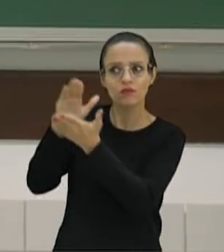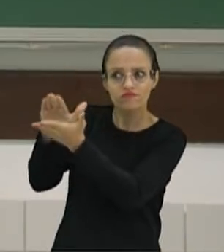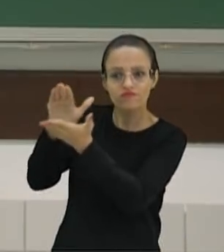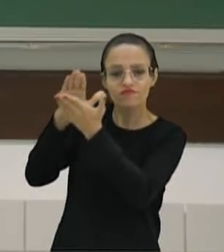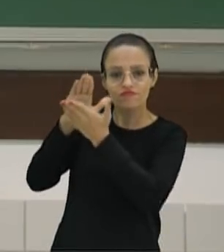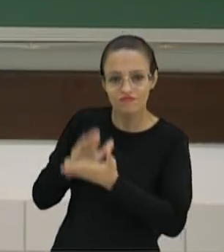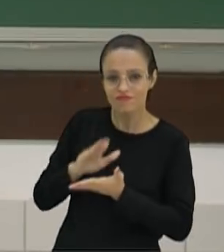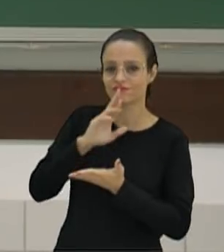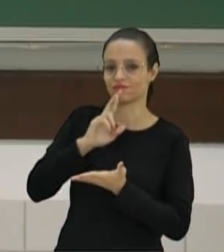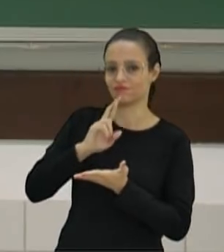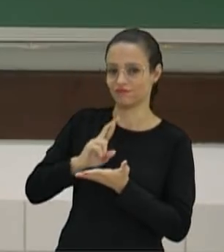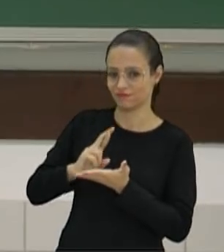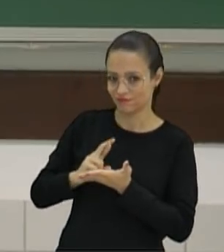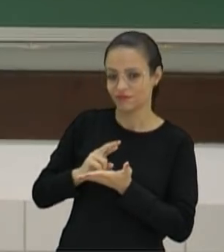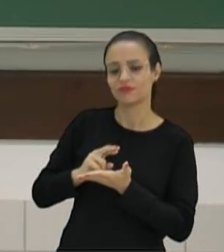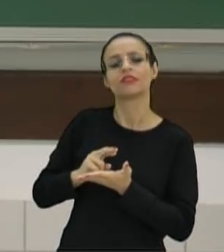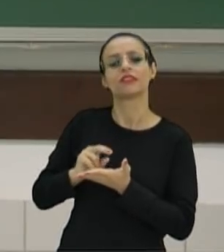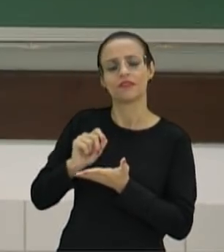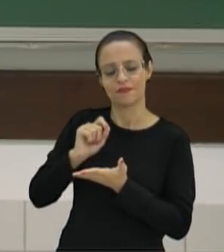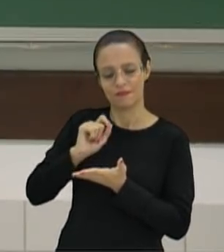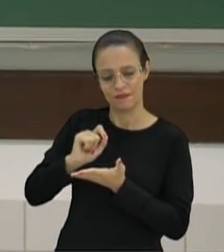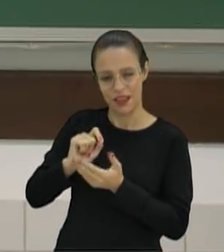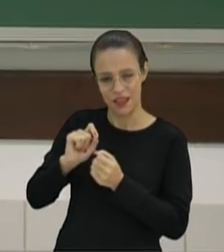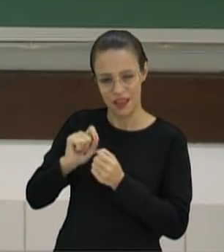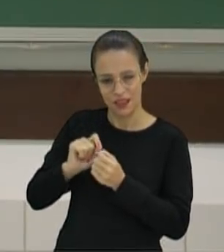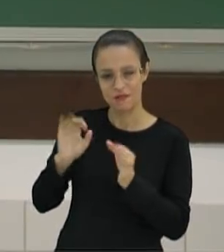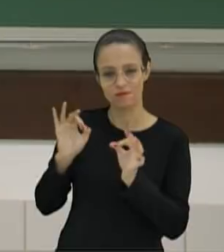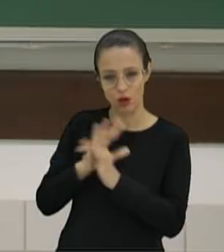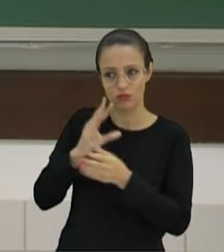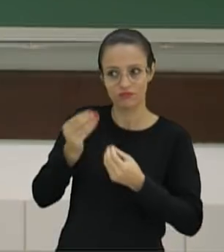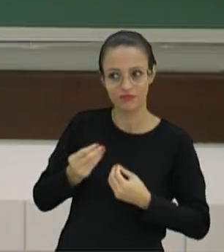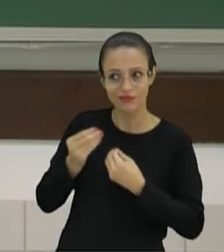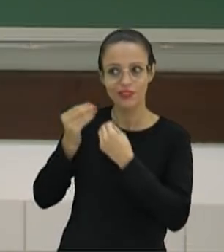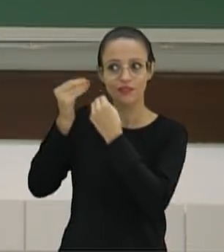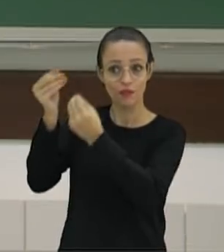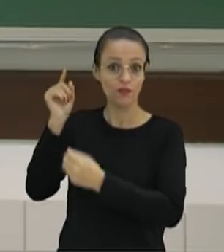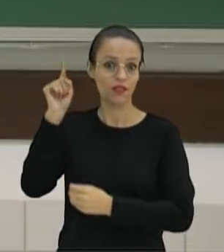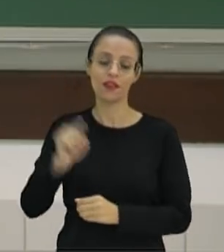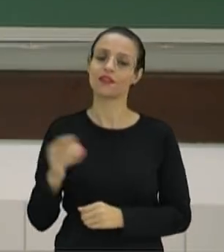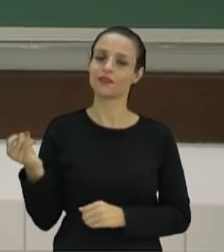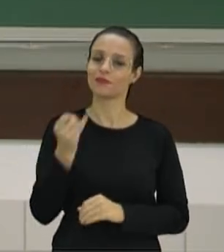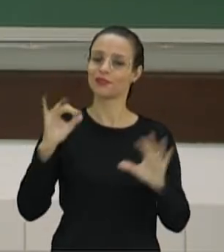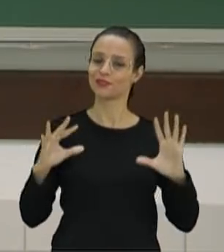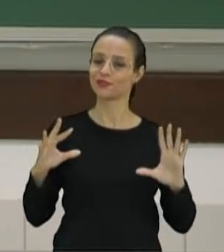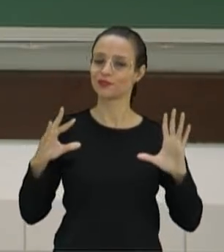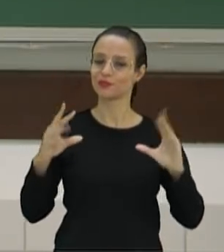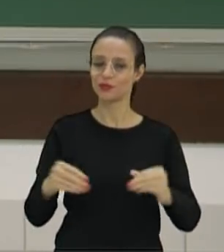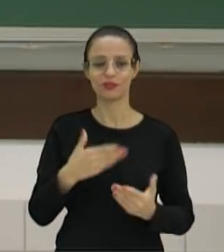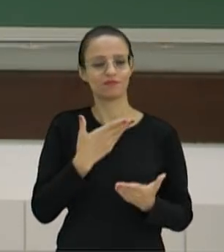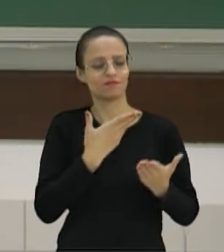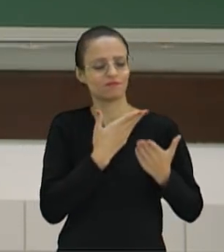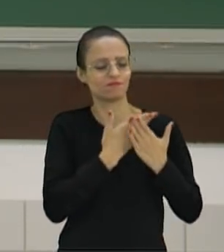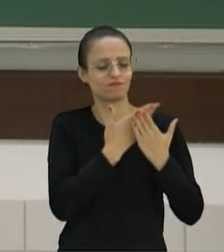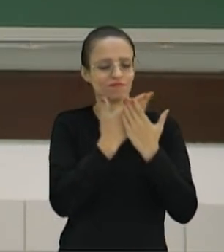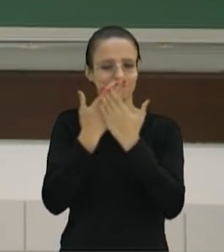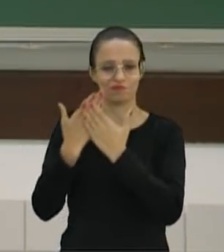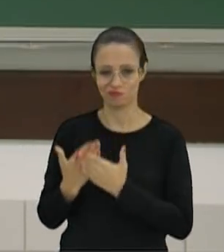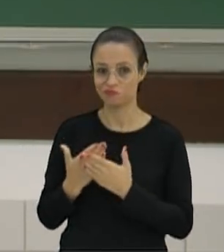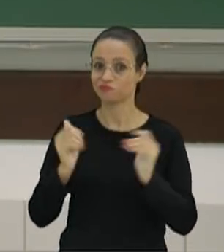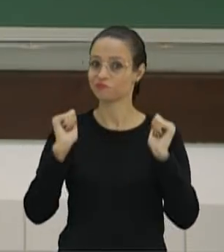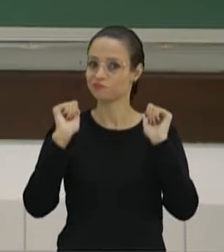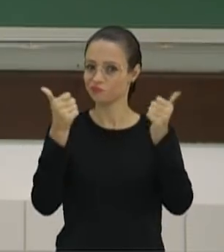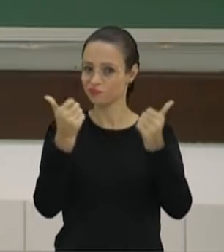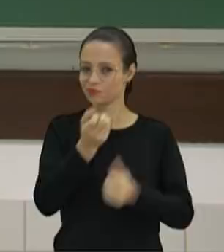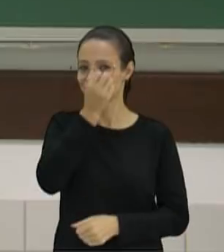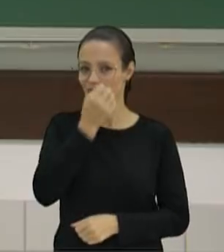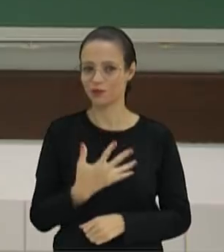lá esperando por você. Faz atividade em casa e depois devolve na escola. O importante é todos estarem estudando, tá